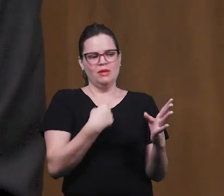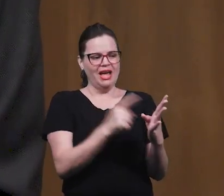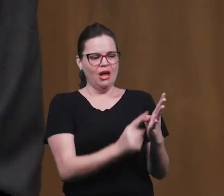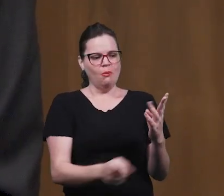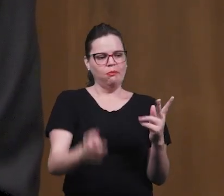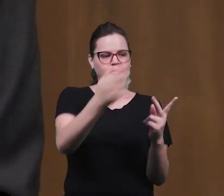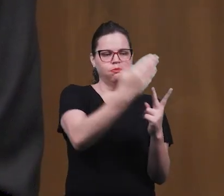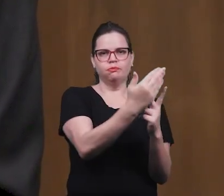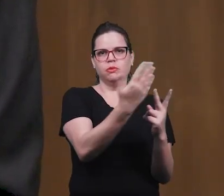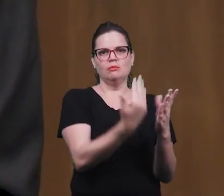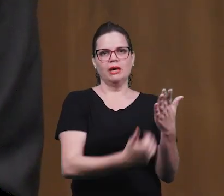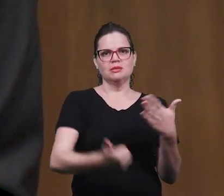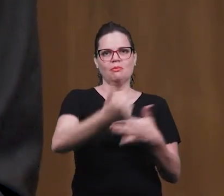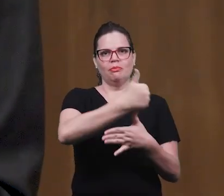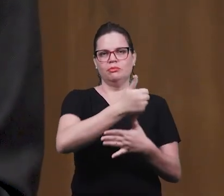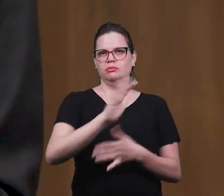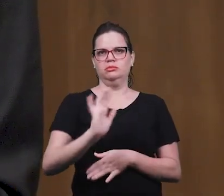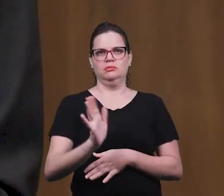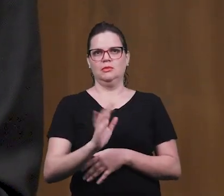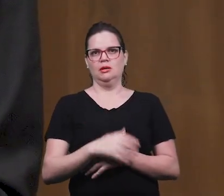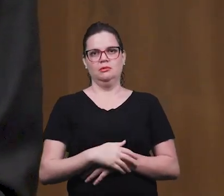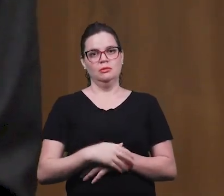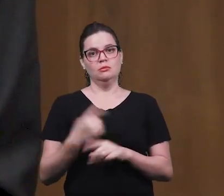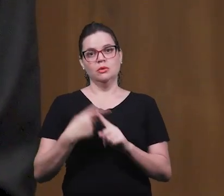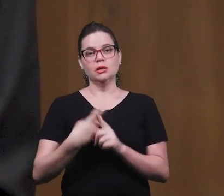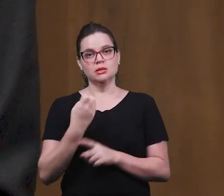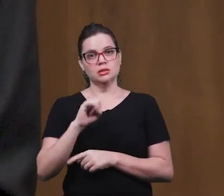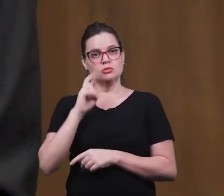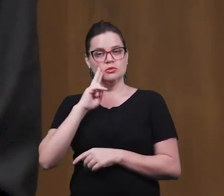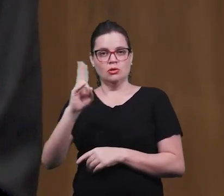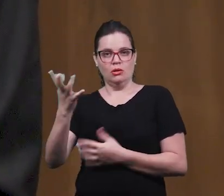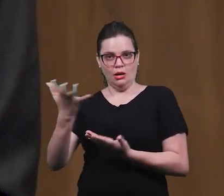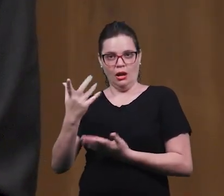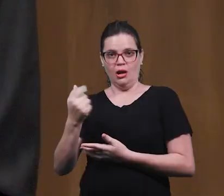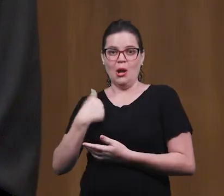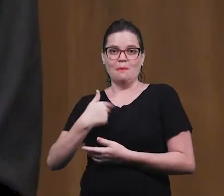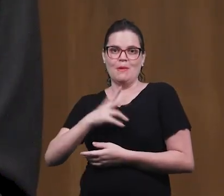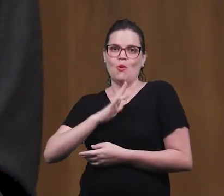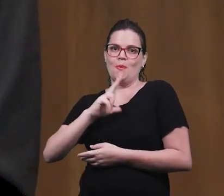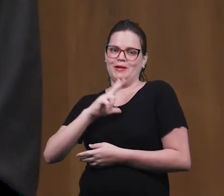nenhum. No meu coração, se o Senhor tem um propósito nisso, né?